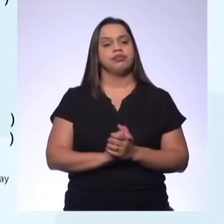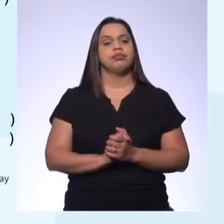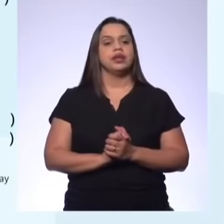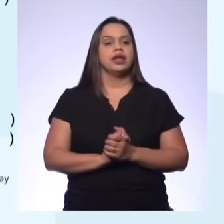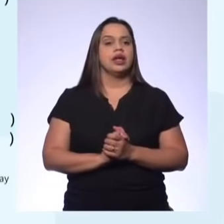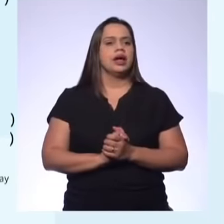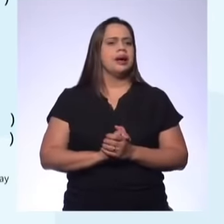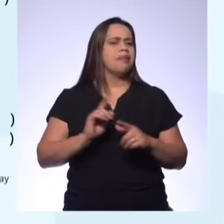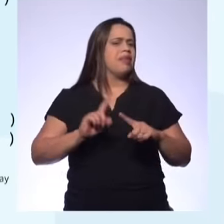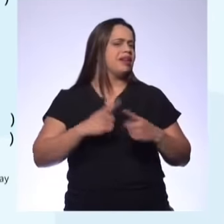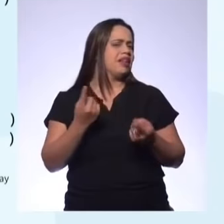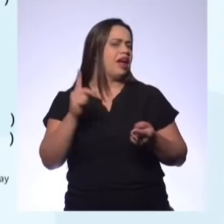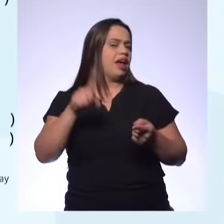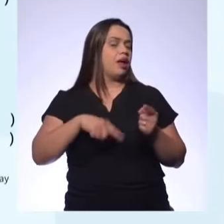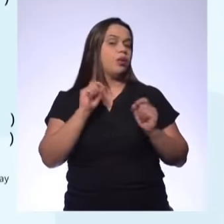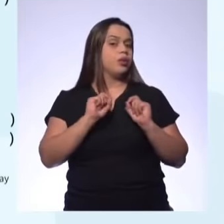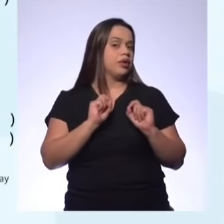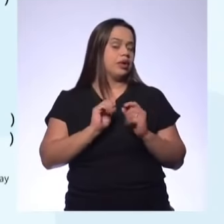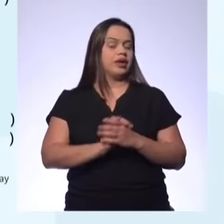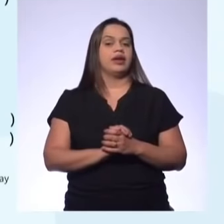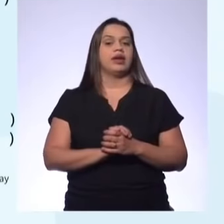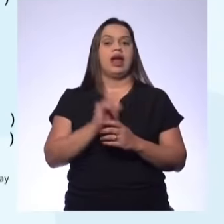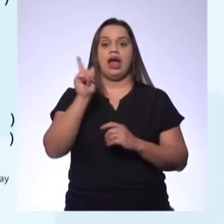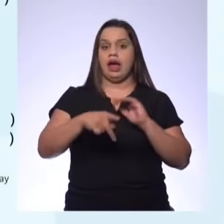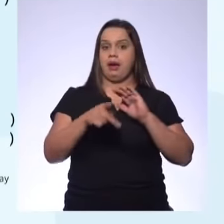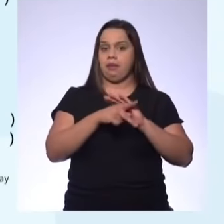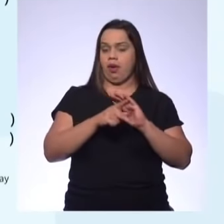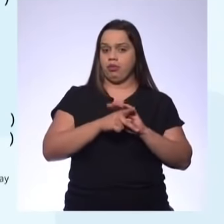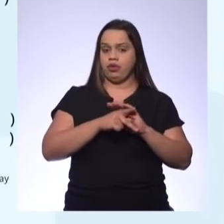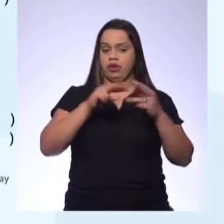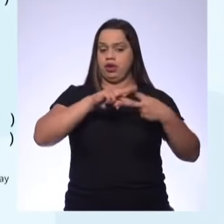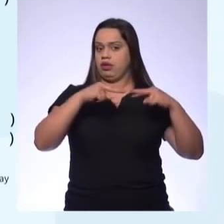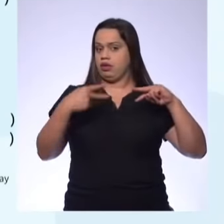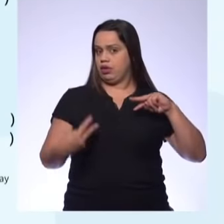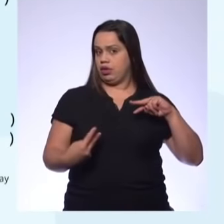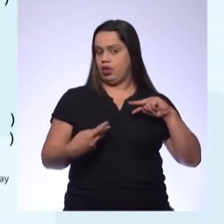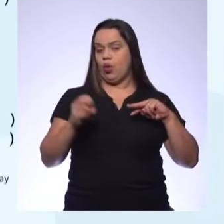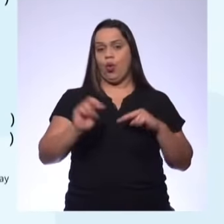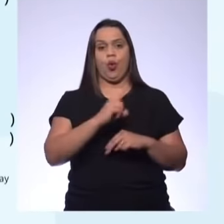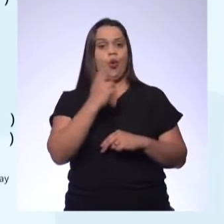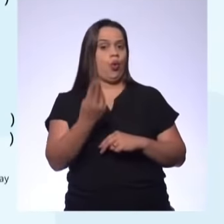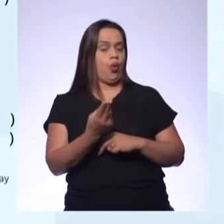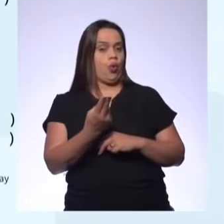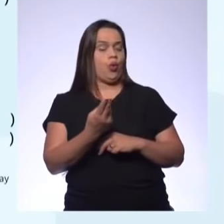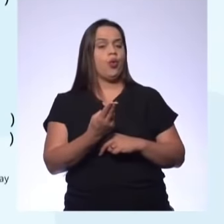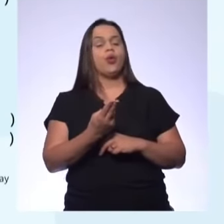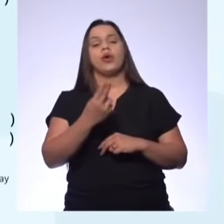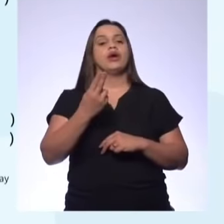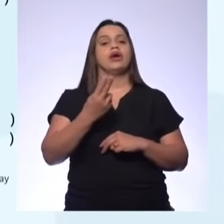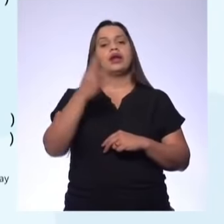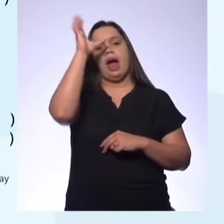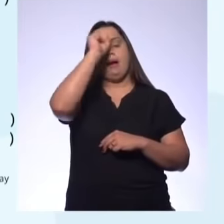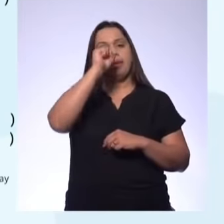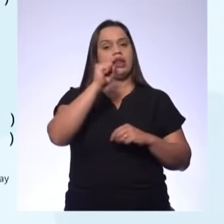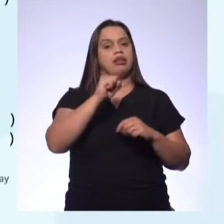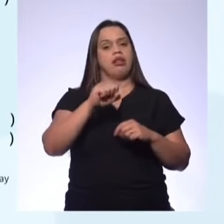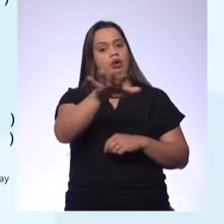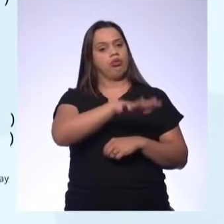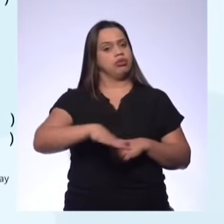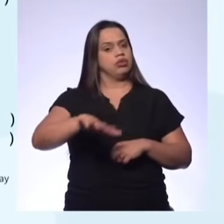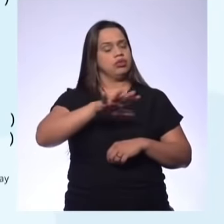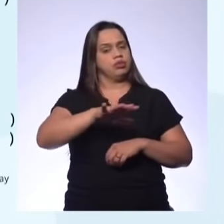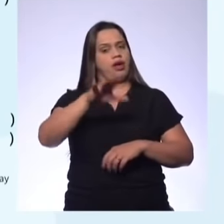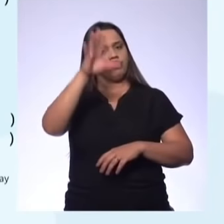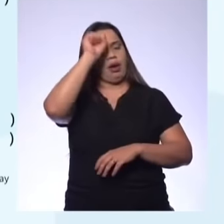esquiar na neve é Errar traço genético ou Land Rover ou ele aprendeu com o tempo aí